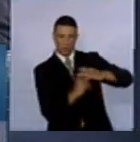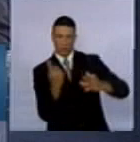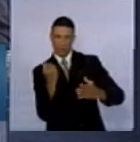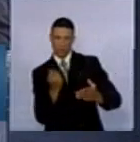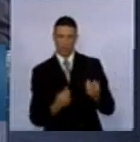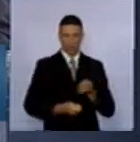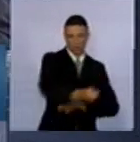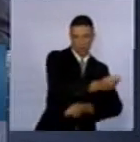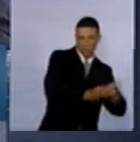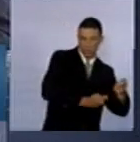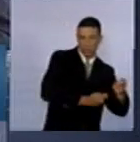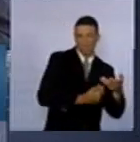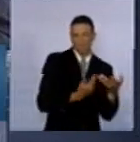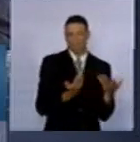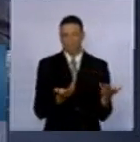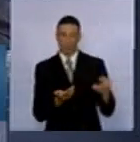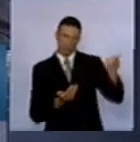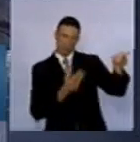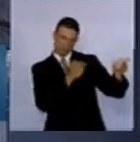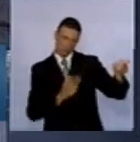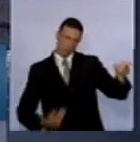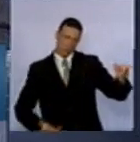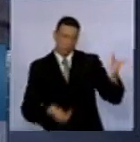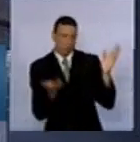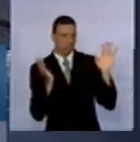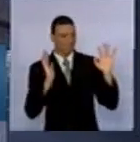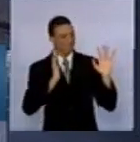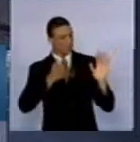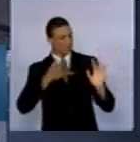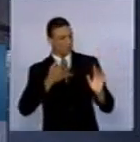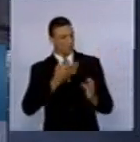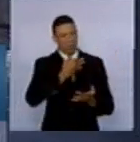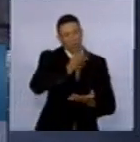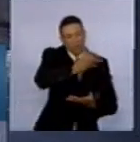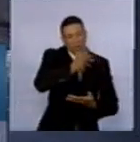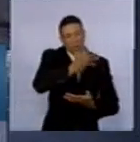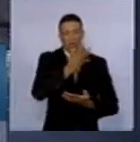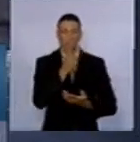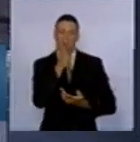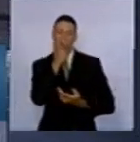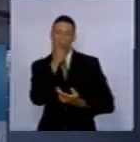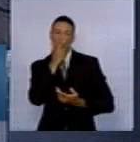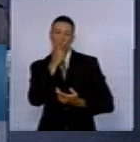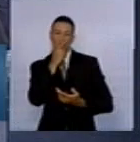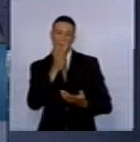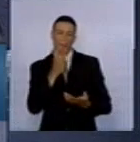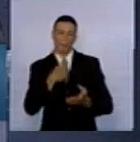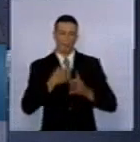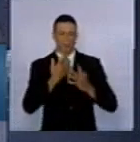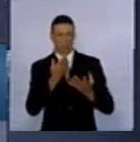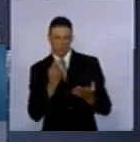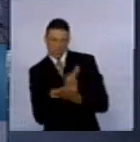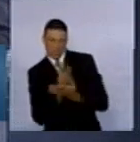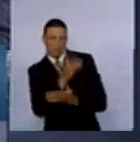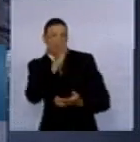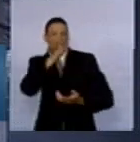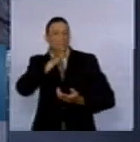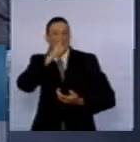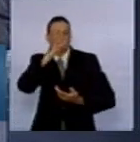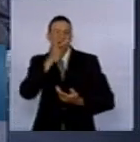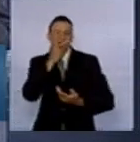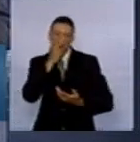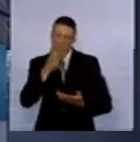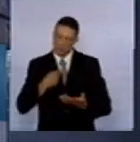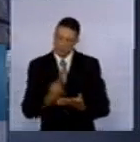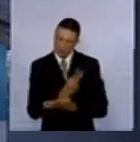é importante que vocendência é disputa eu não quero aqui posso estar até equivocado Posso até